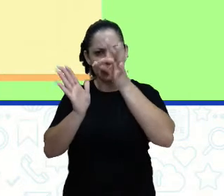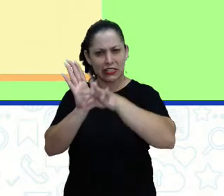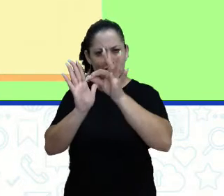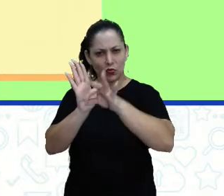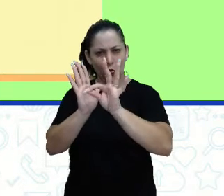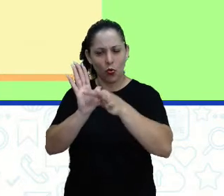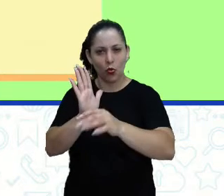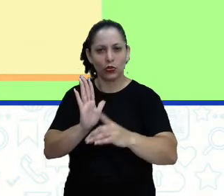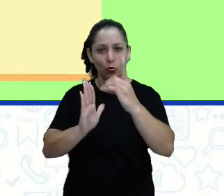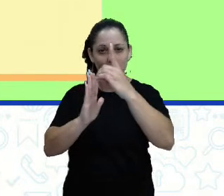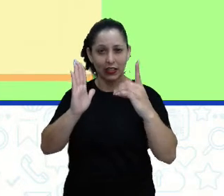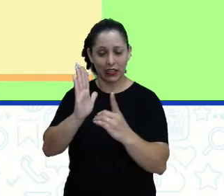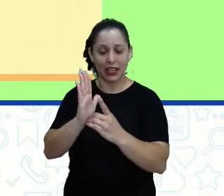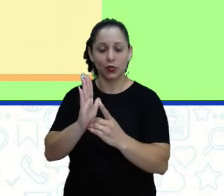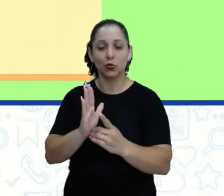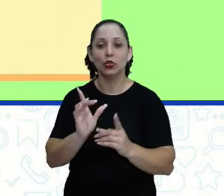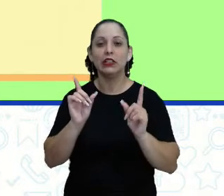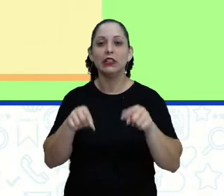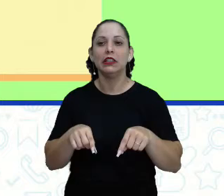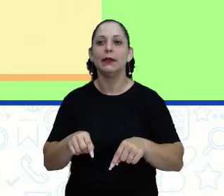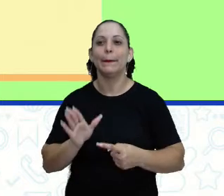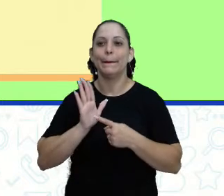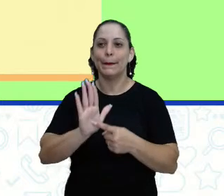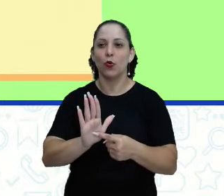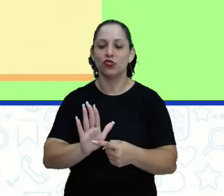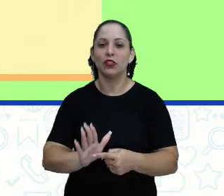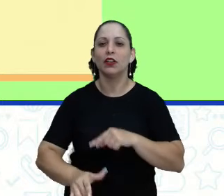8 milhões a renúncia fiscal para